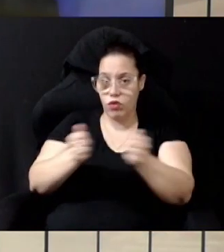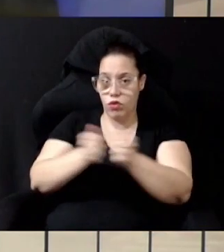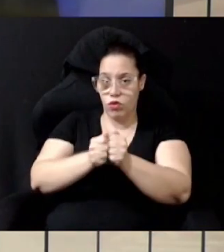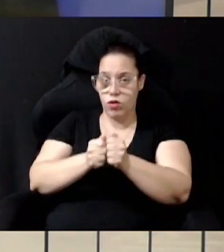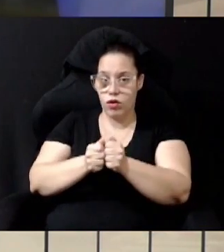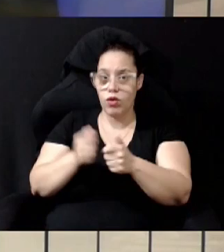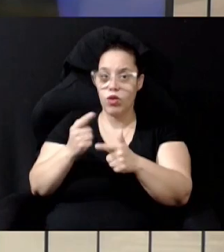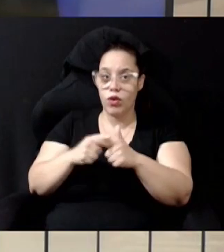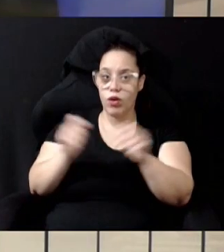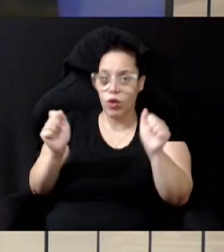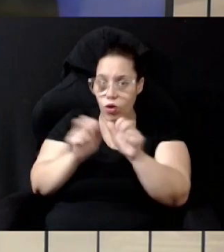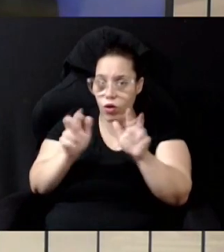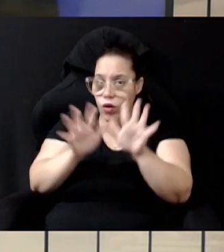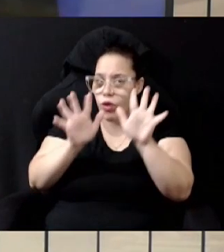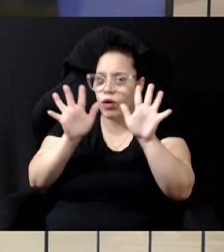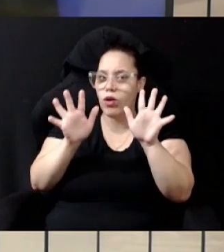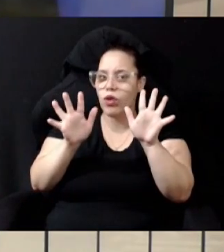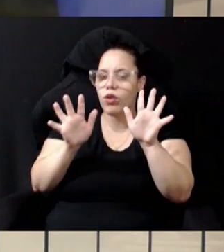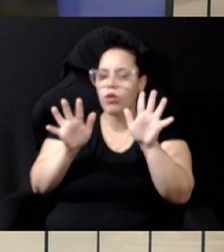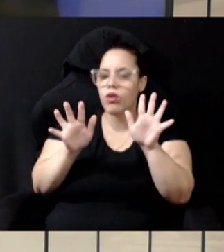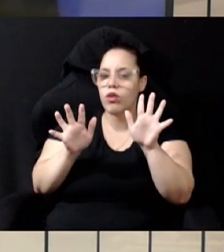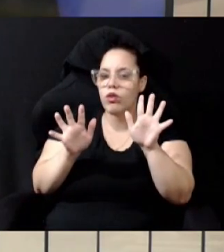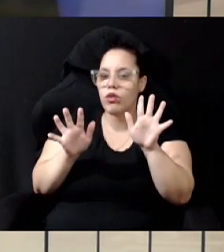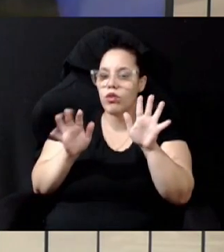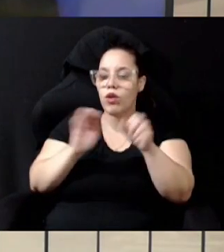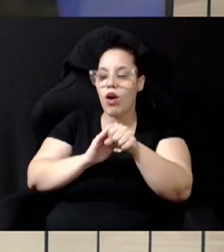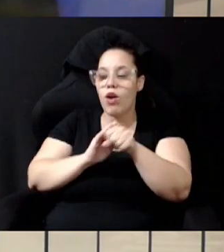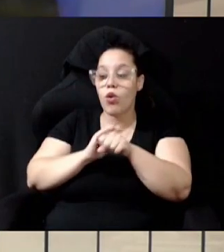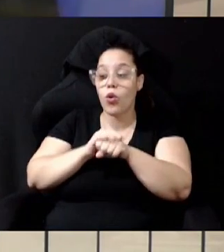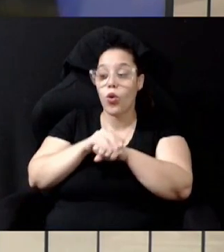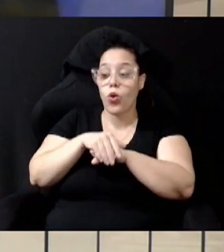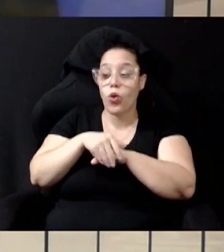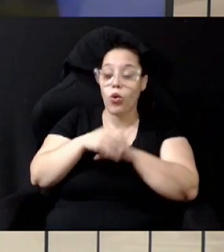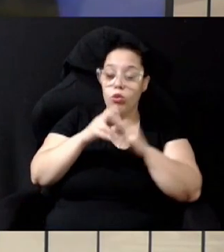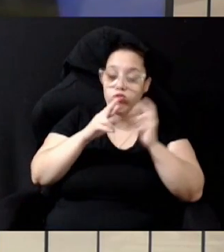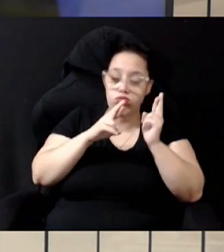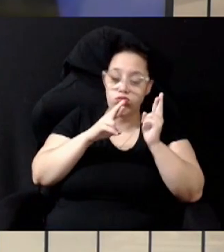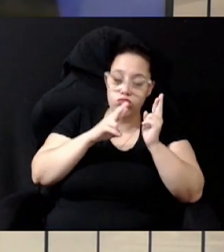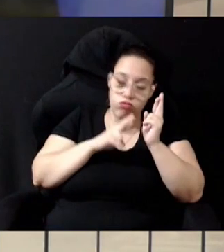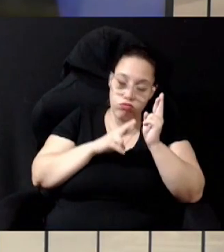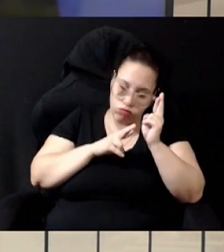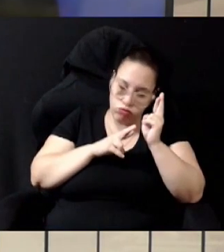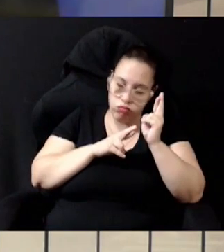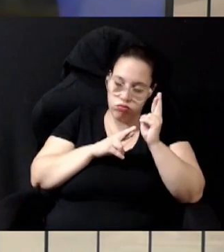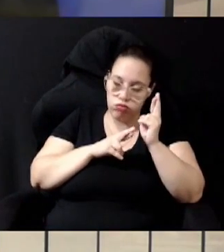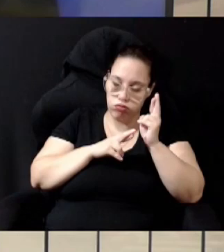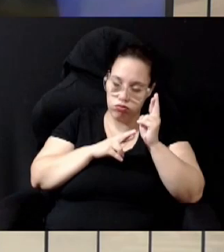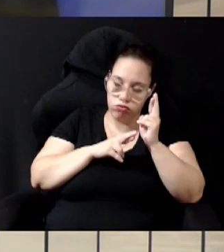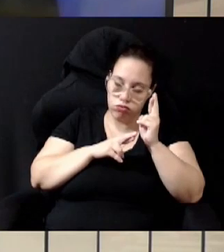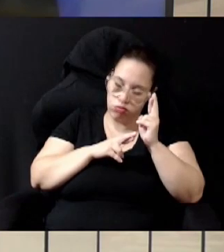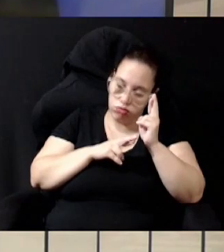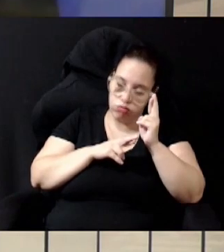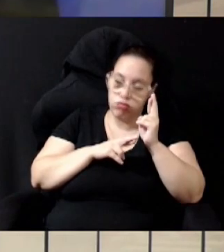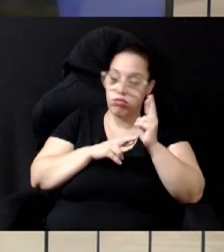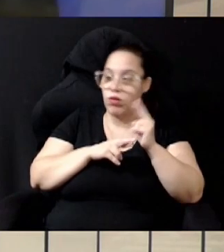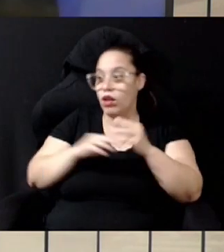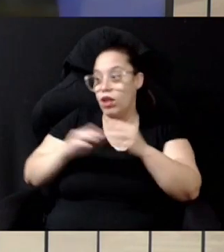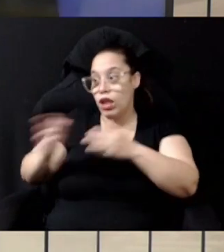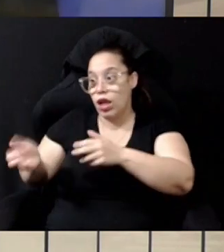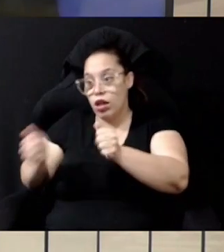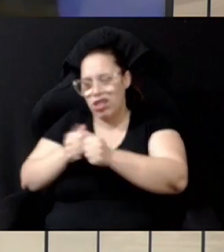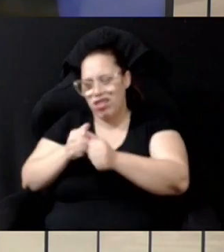manifesta muitas vezes à noite, na hora de dormir. Então, quem está ali do lado acaba também se incomodando, né?